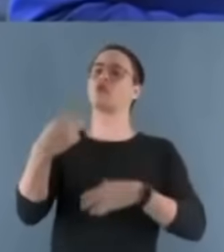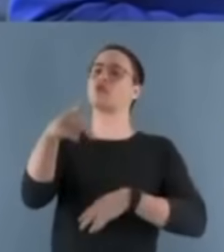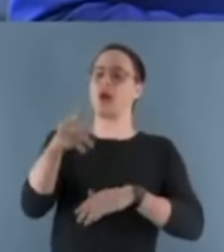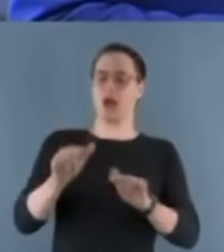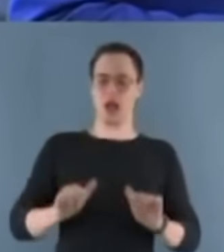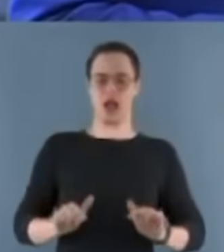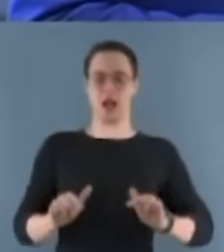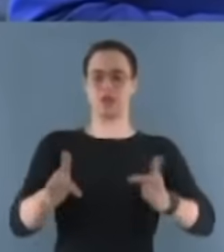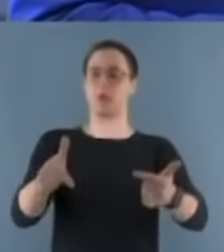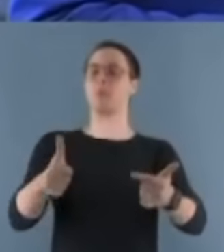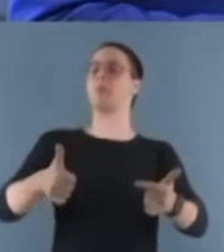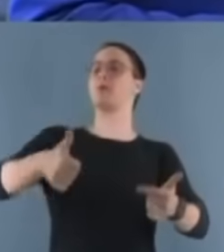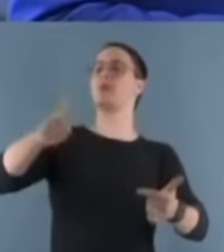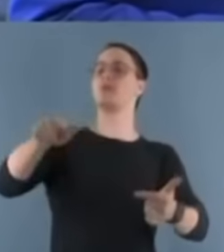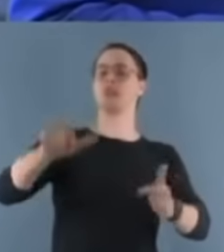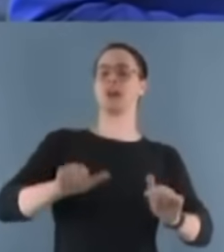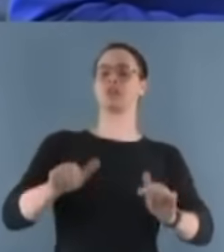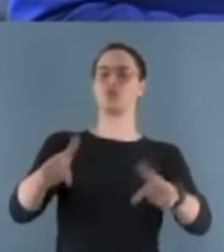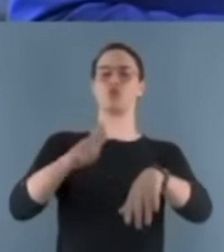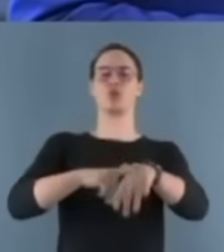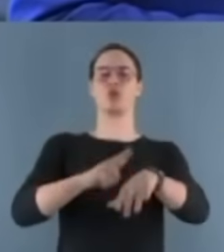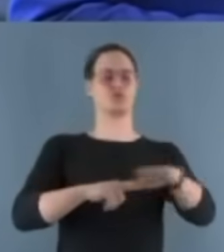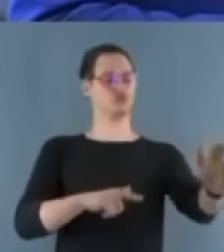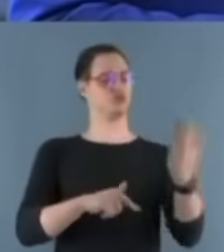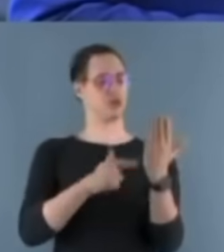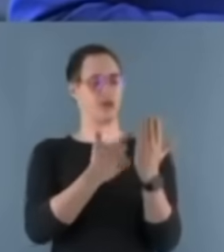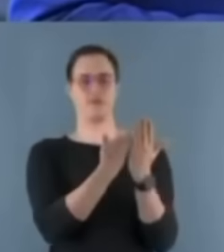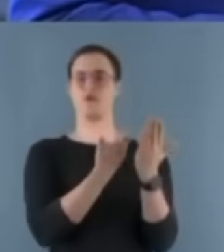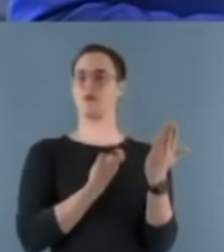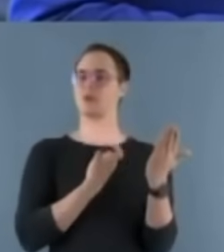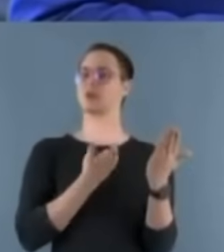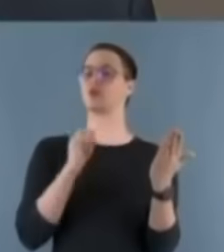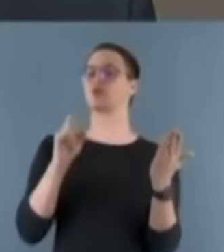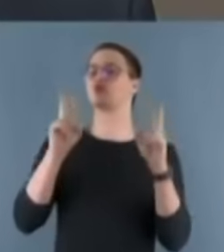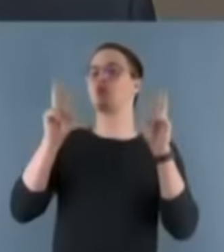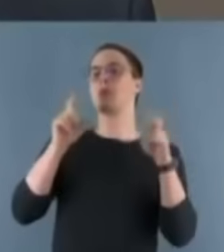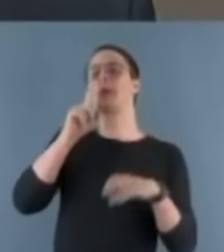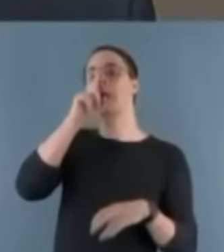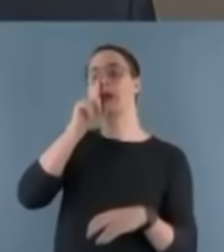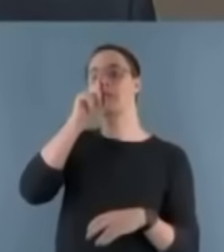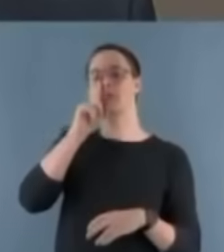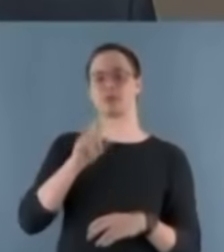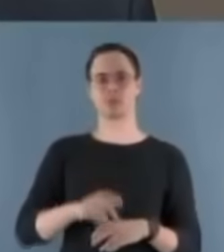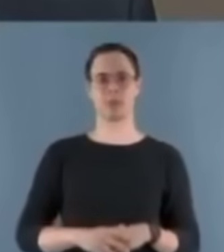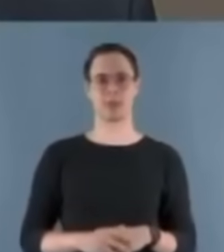saber desse informe da ABIN? Por gentileza.